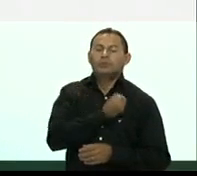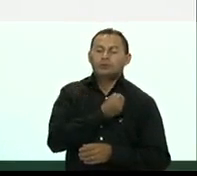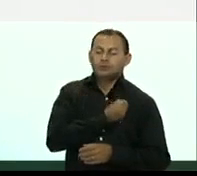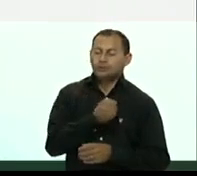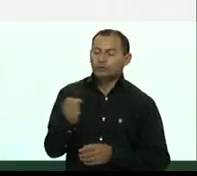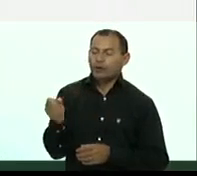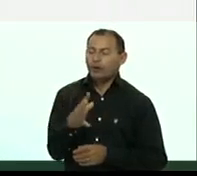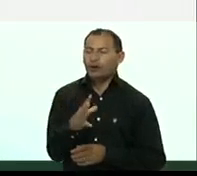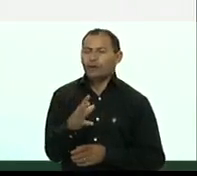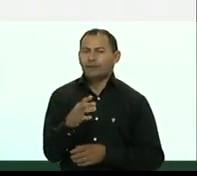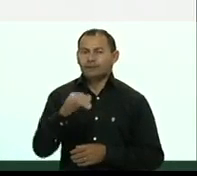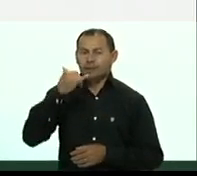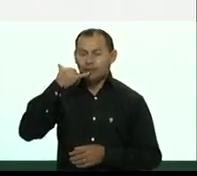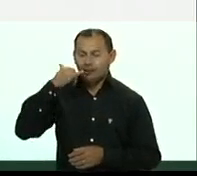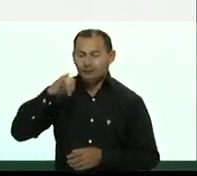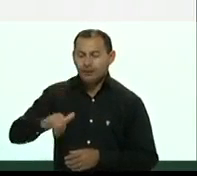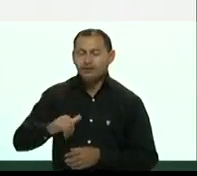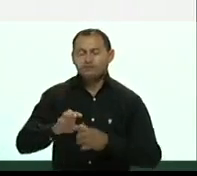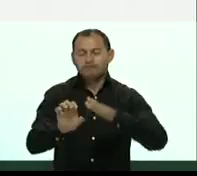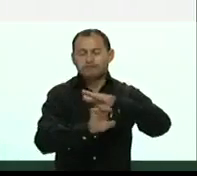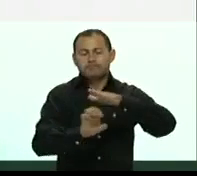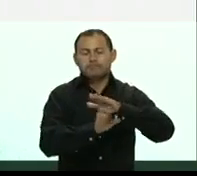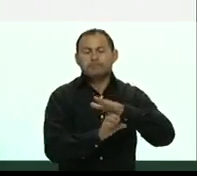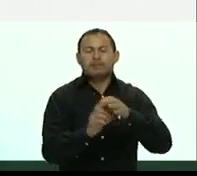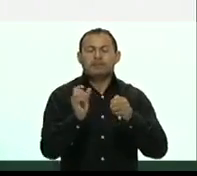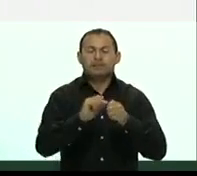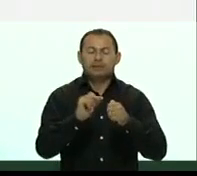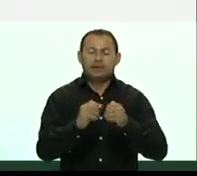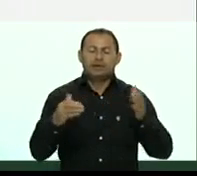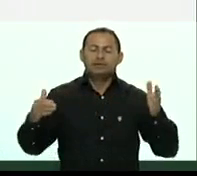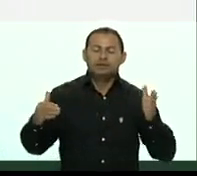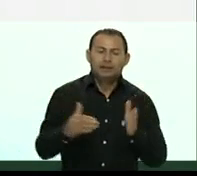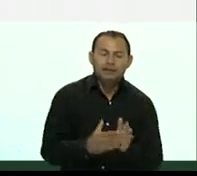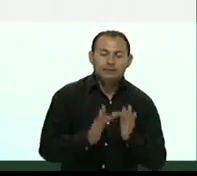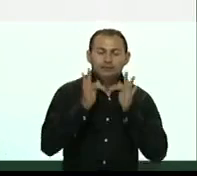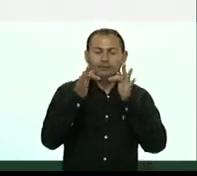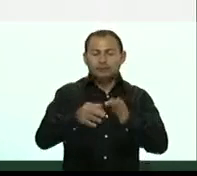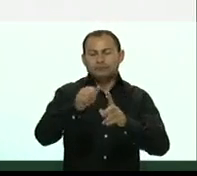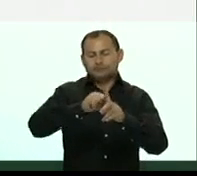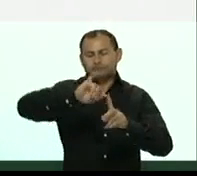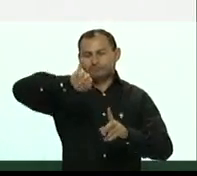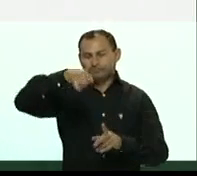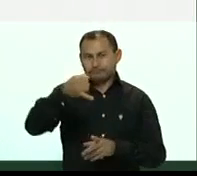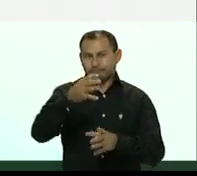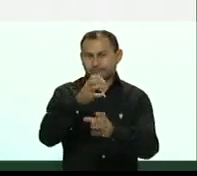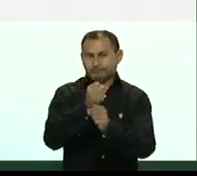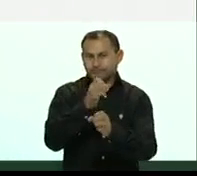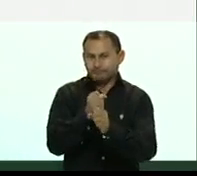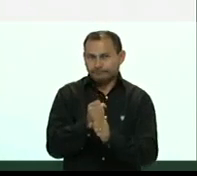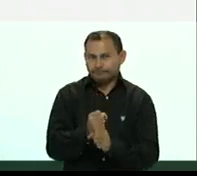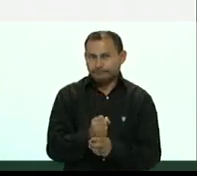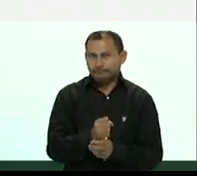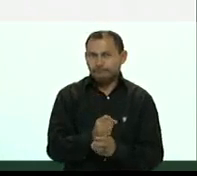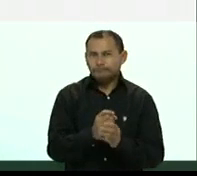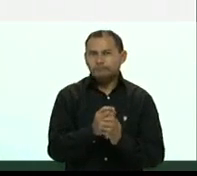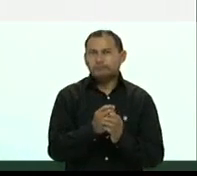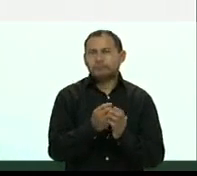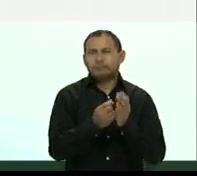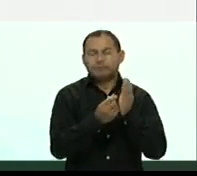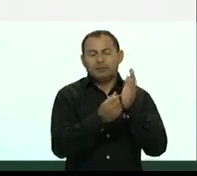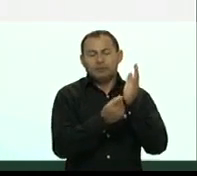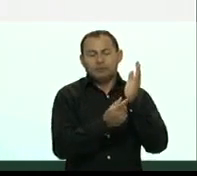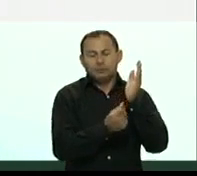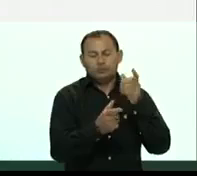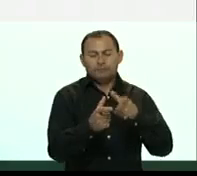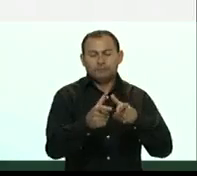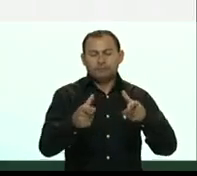a companhia deverá instalar até o final de janeiro, calculando o quê? A taxa de crescimento